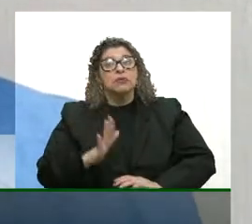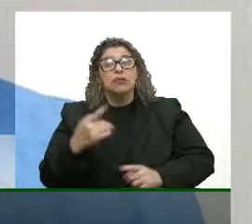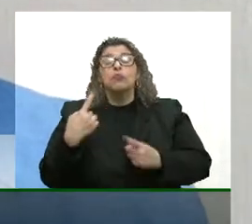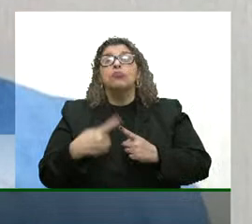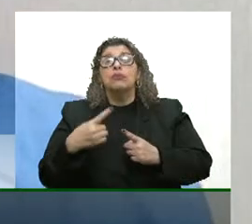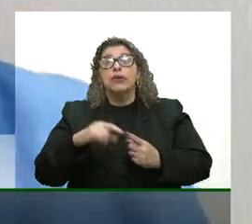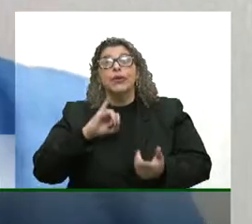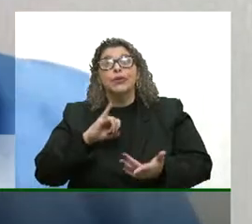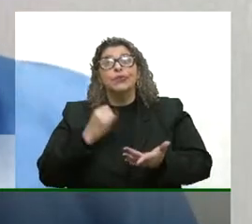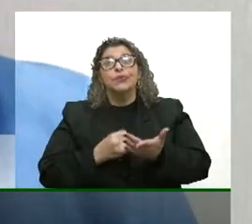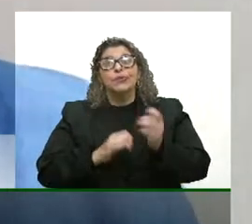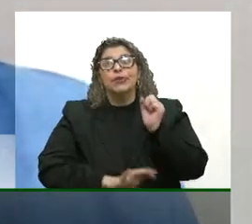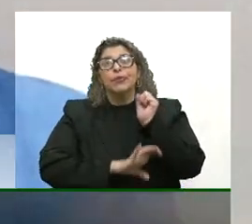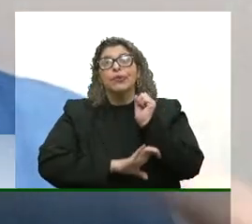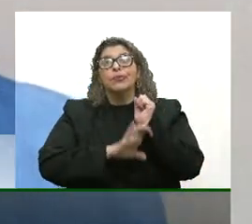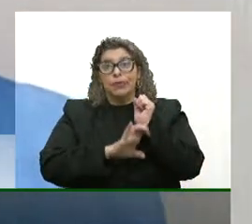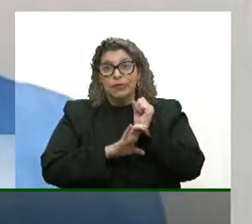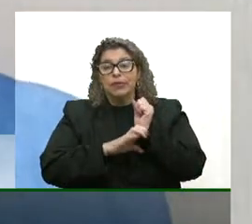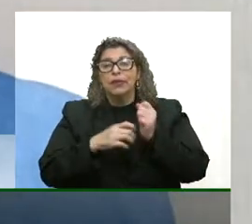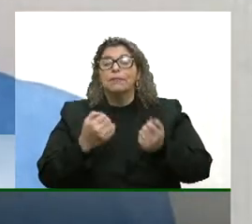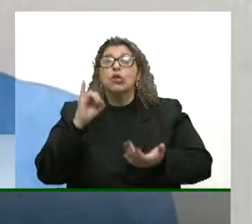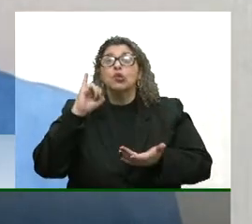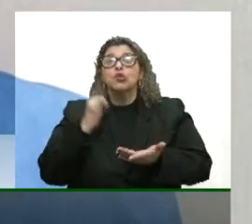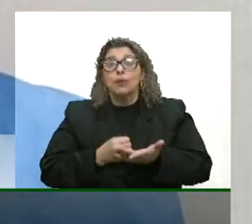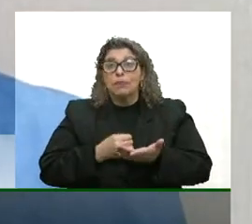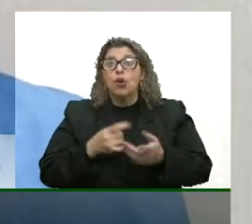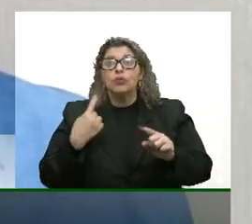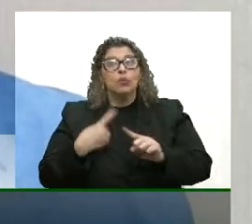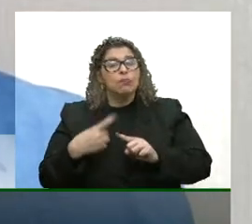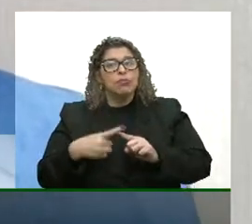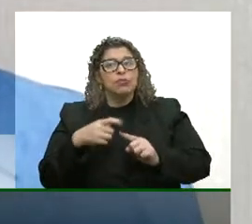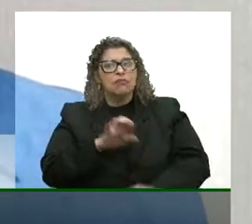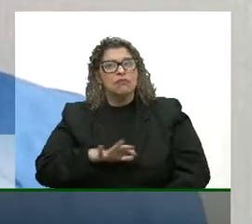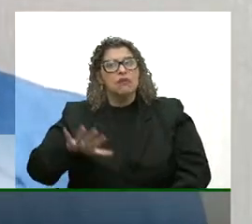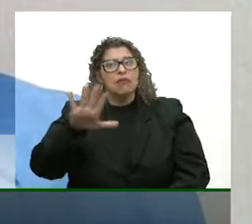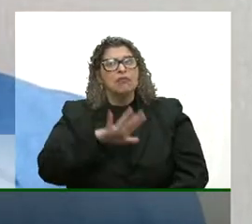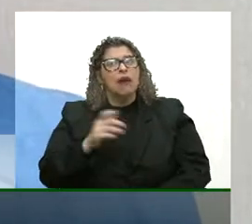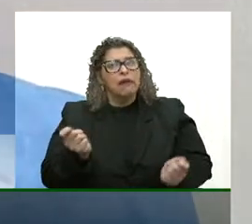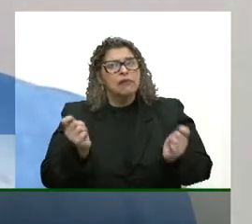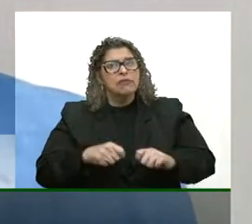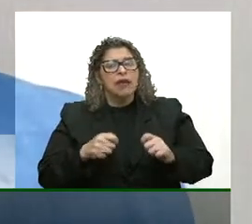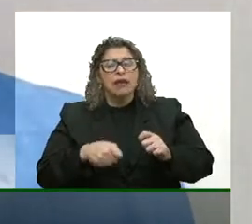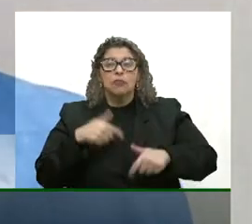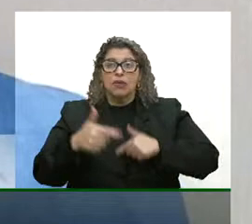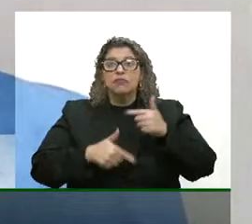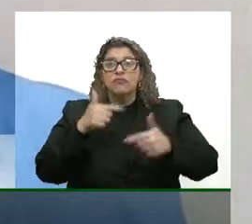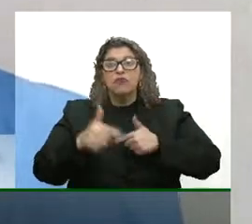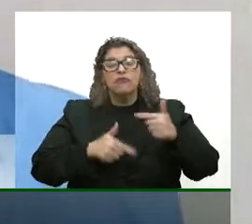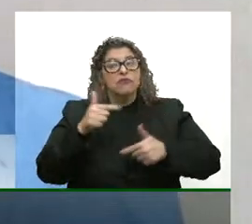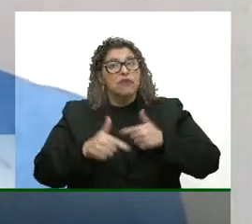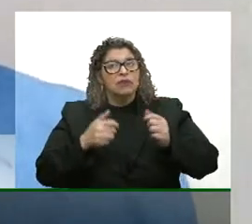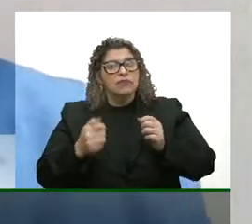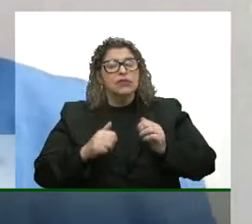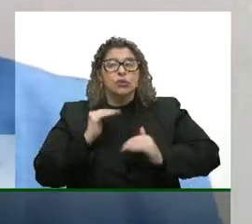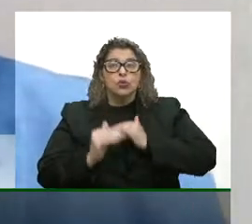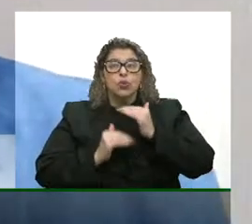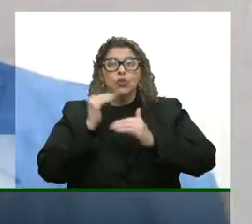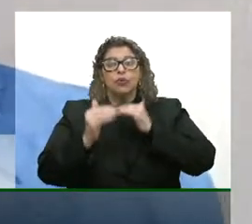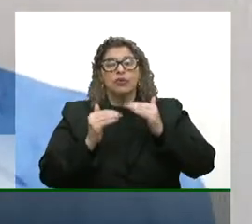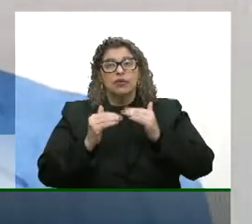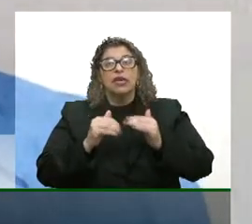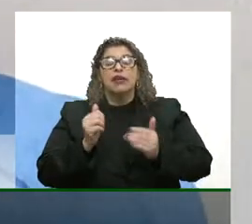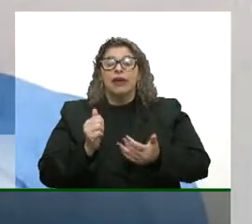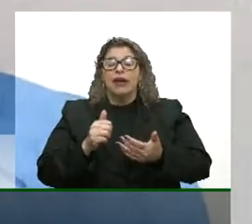tributária, pela burocracia, pela carga tributária, mas especialmente por não ter um cenário adequado para poder desenvolver seu trabalho. Então, nesse intuito, a retirada do projeto é